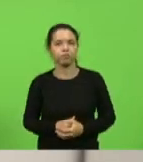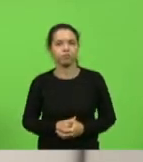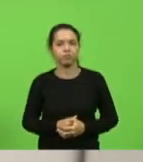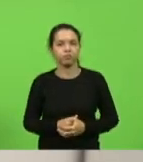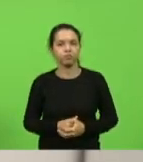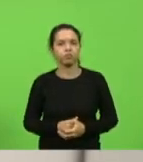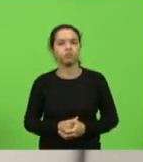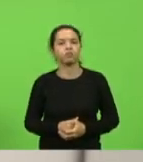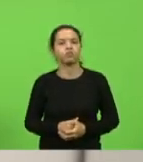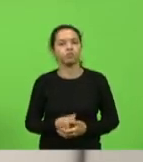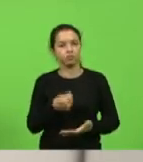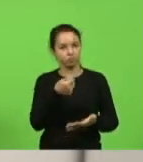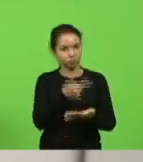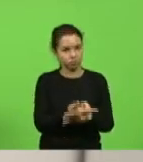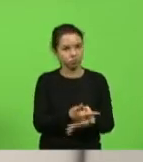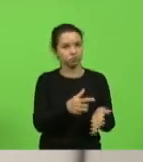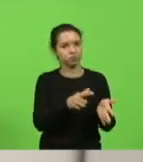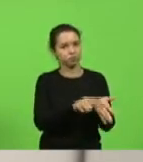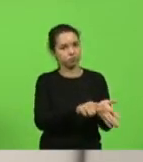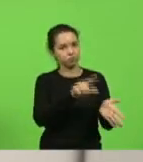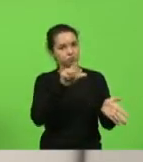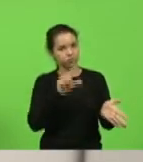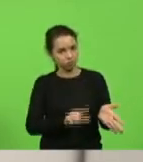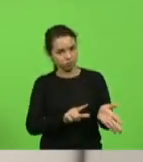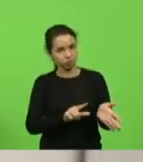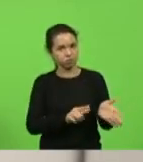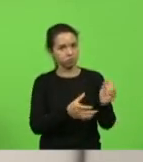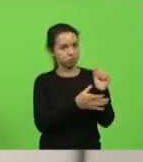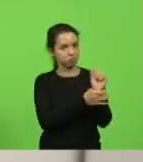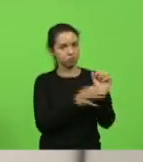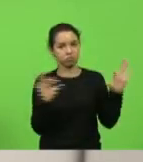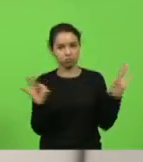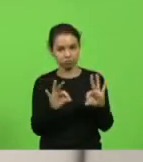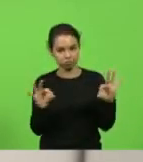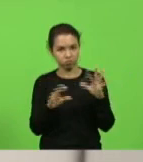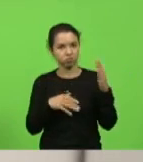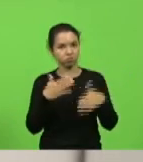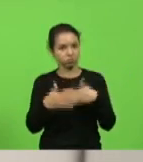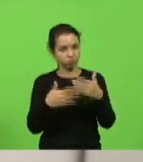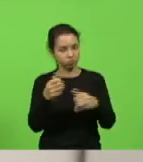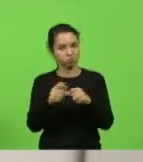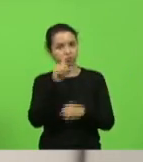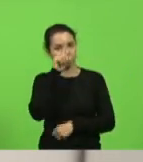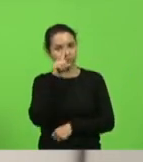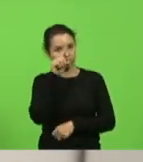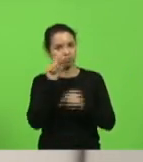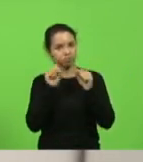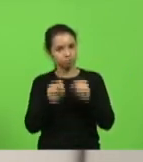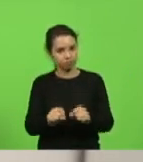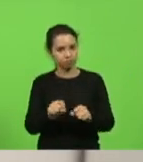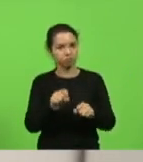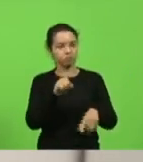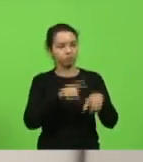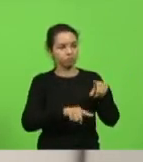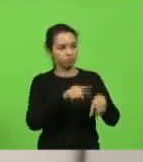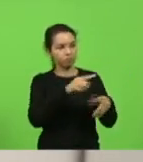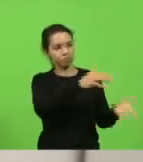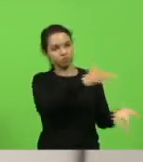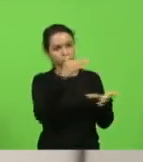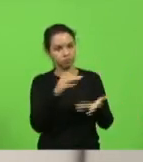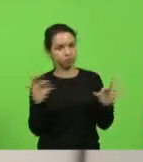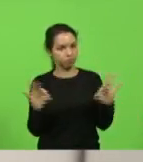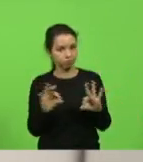Você paga antecipado para quem não tem garantia, depois você corre o risco de ficar sem o equipamento e sem o